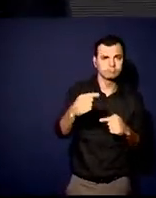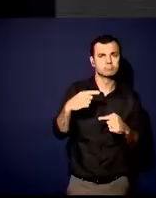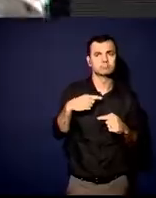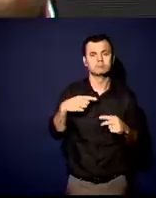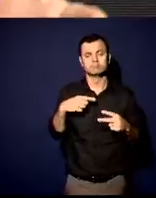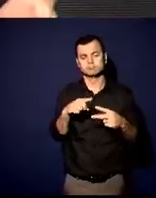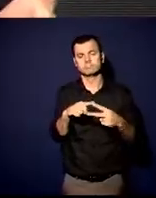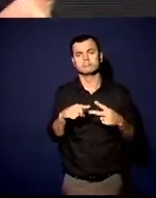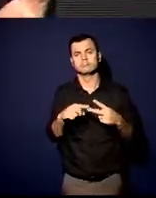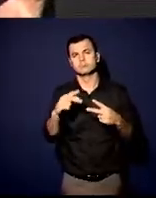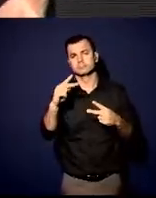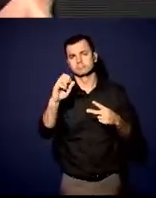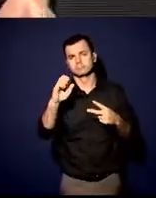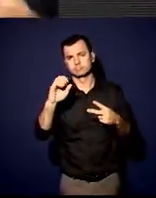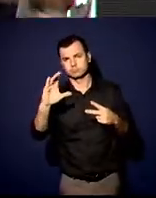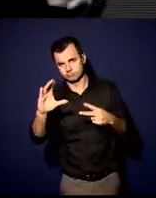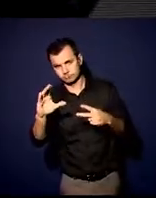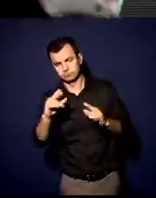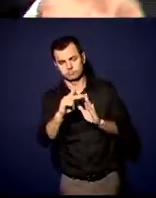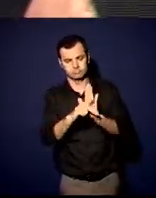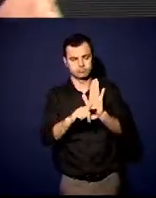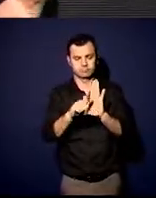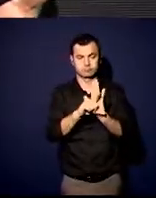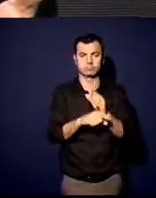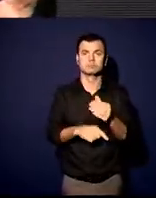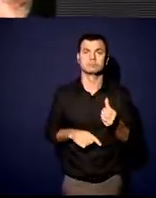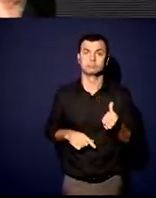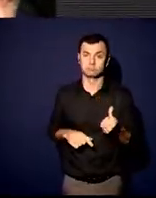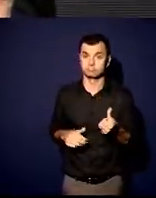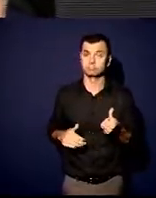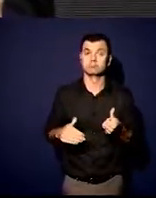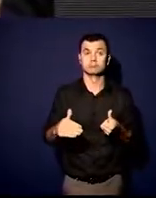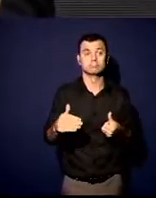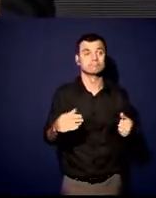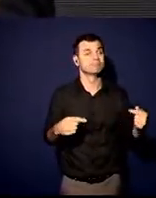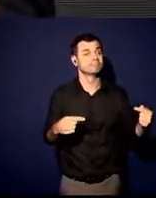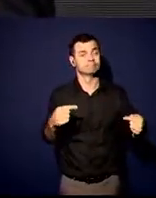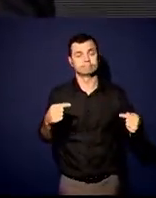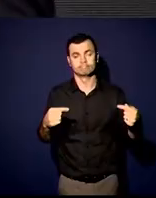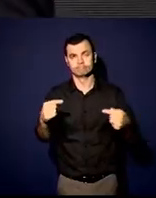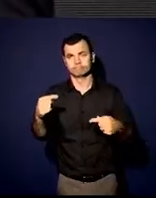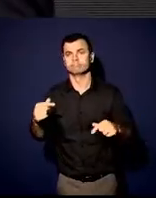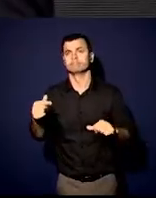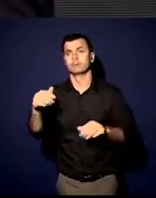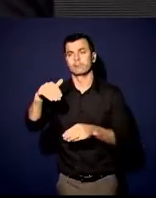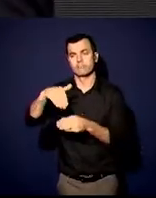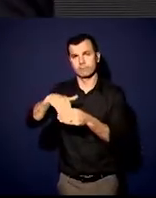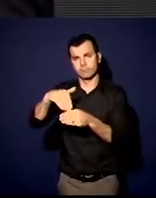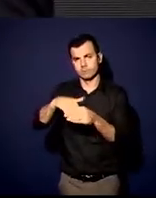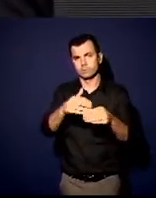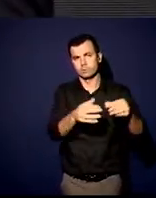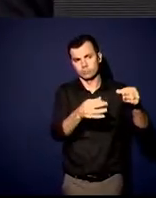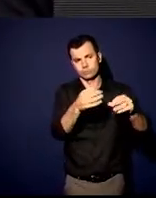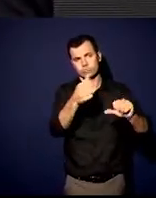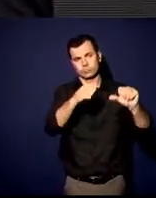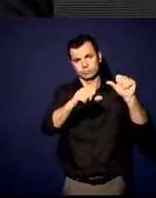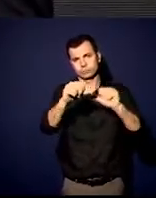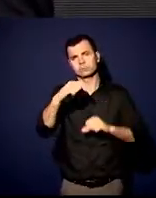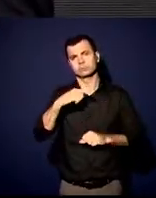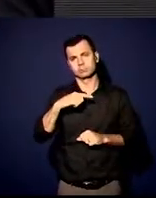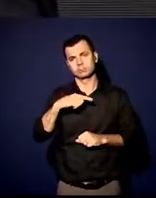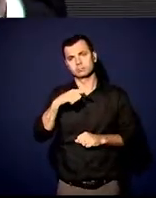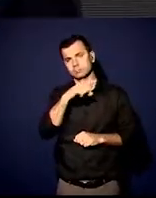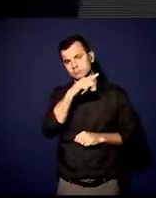Packs e uns seis projetos de lei discutir a mudança da votação jurídica que foi feita no Supremo